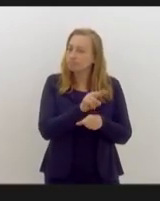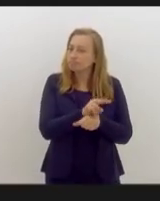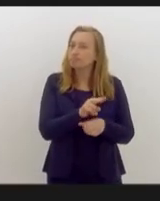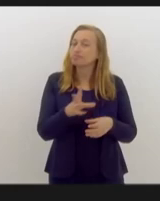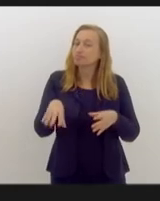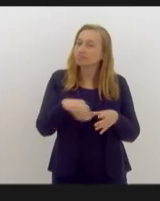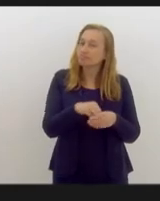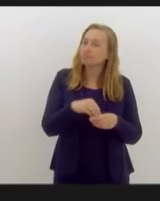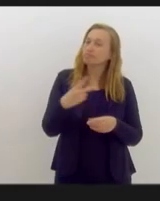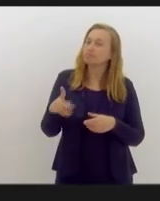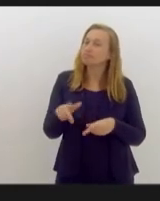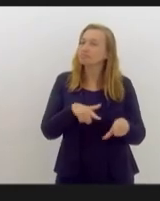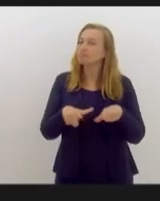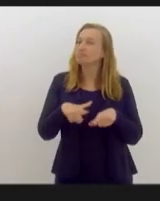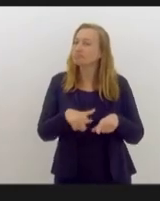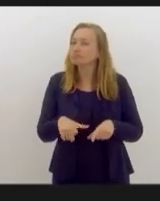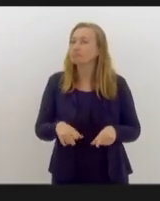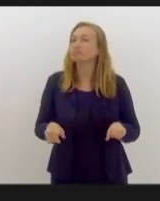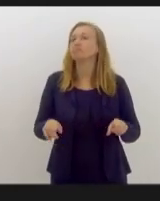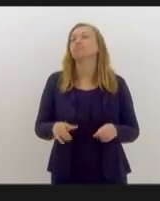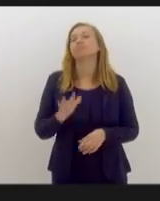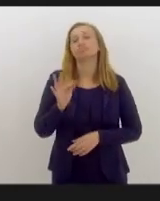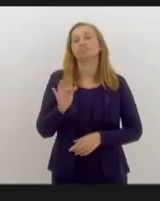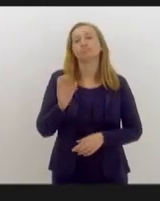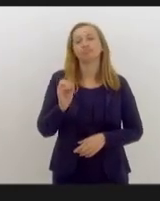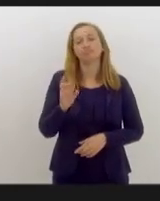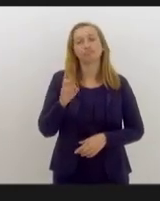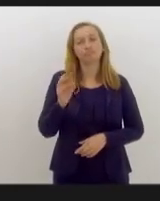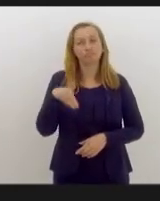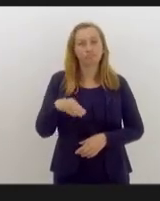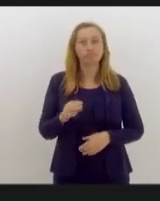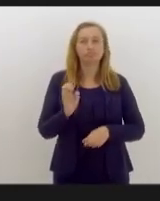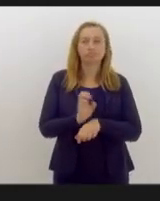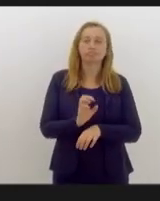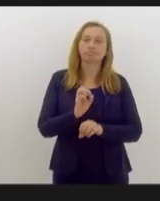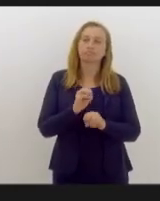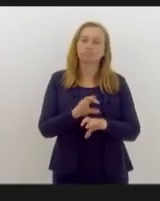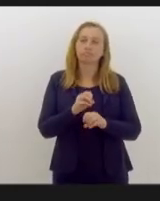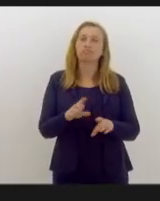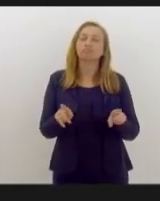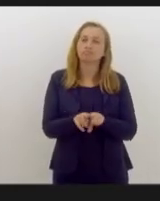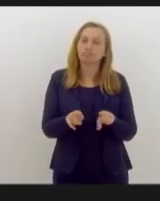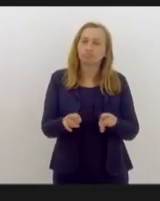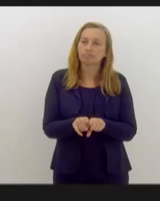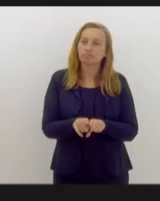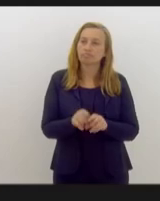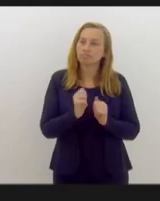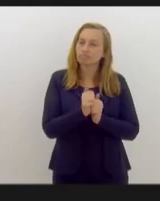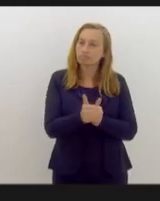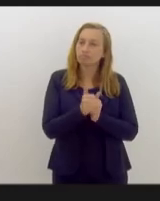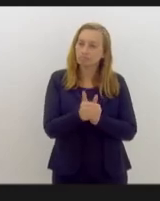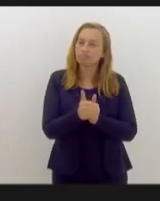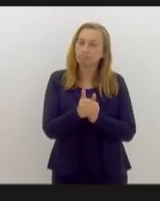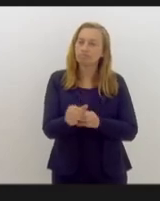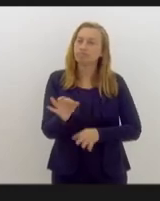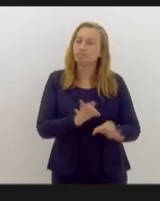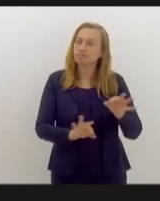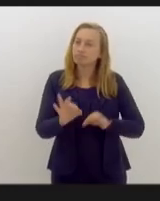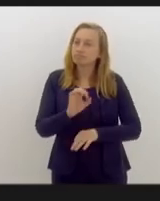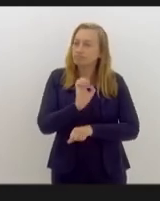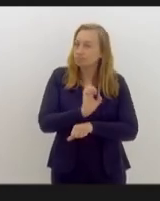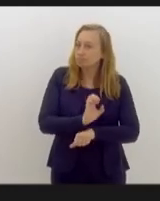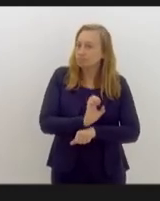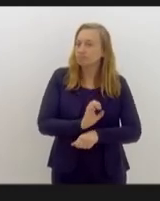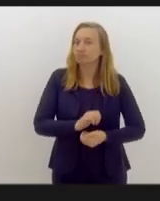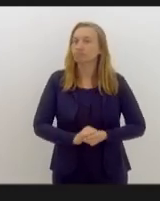dentre suas atribuições, assim como o Fórum Estadual de Educação, está também o acompanhamento do plano estadual,